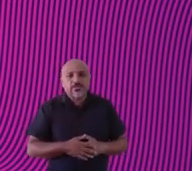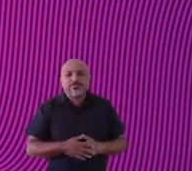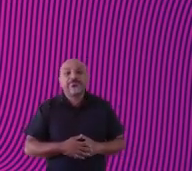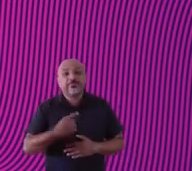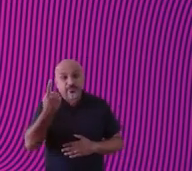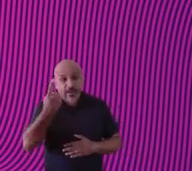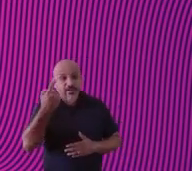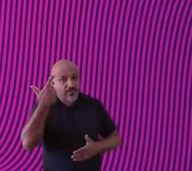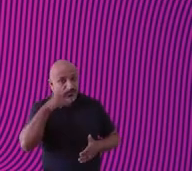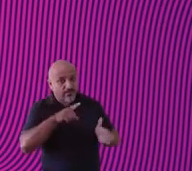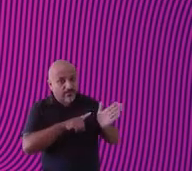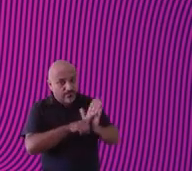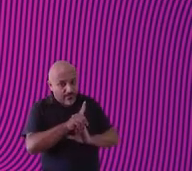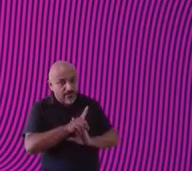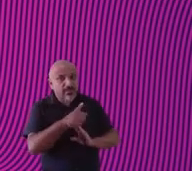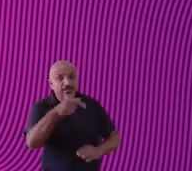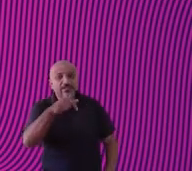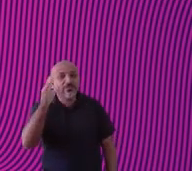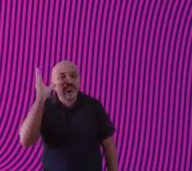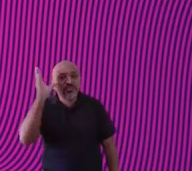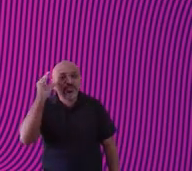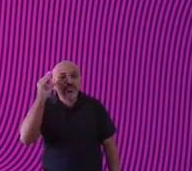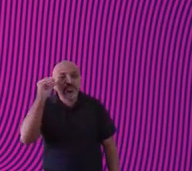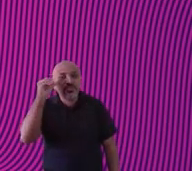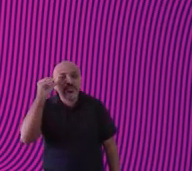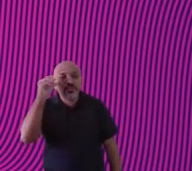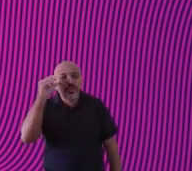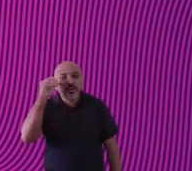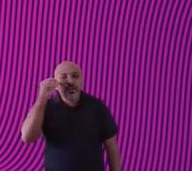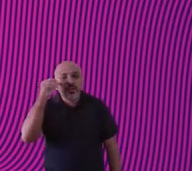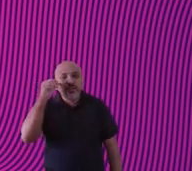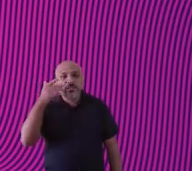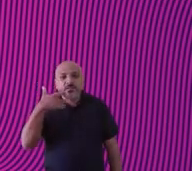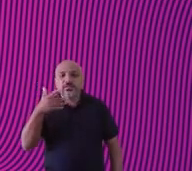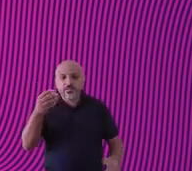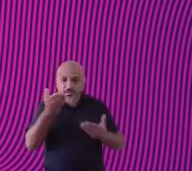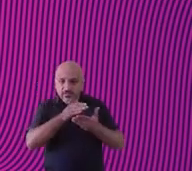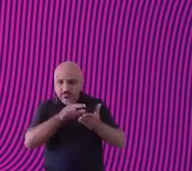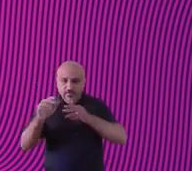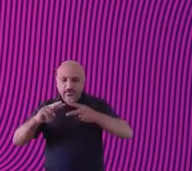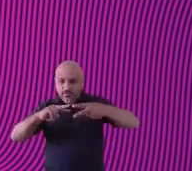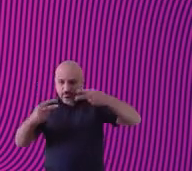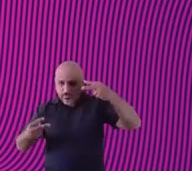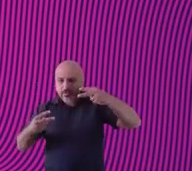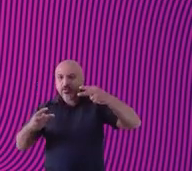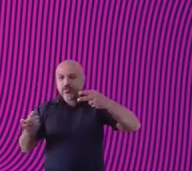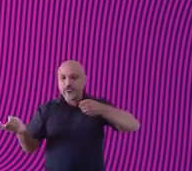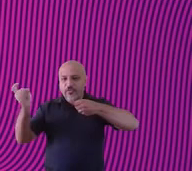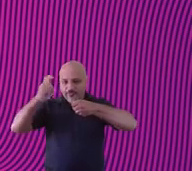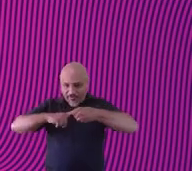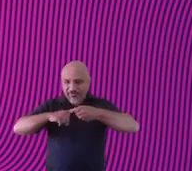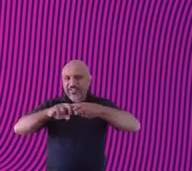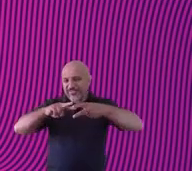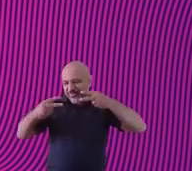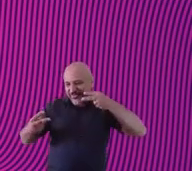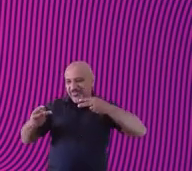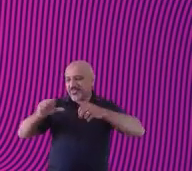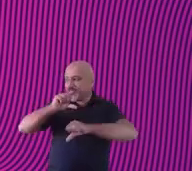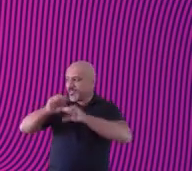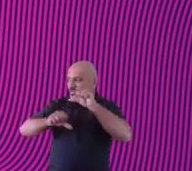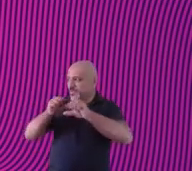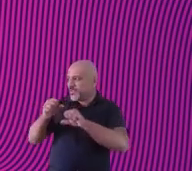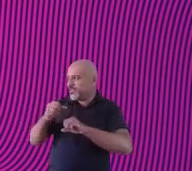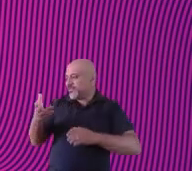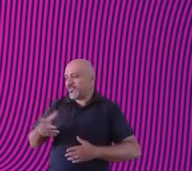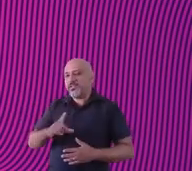de curiosidade né A Gente Tá acessando o transplante que eu vou voltar ele para o transplante em ser a gente